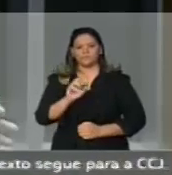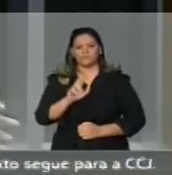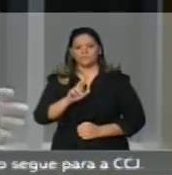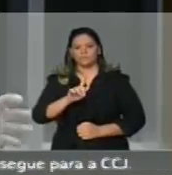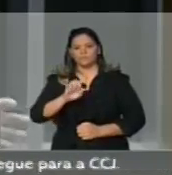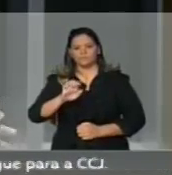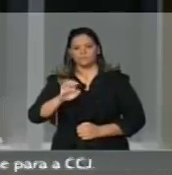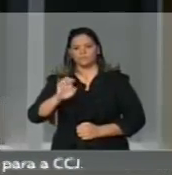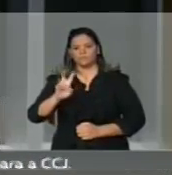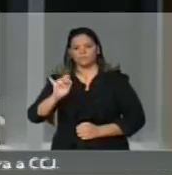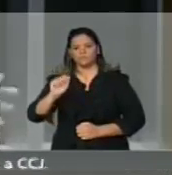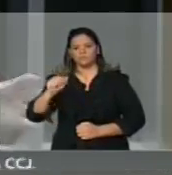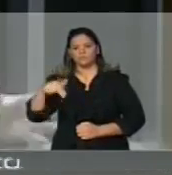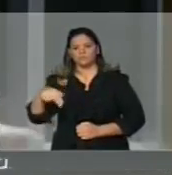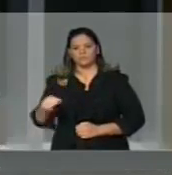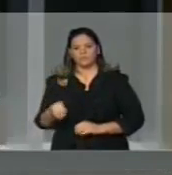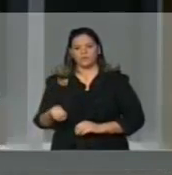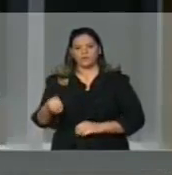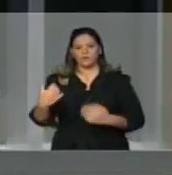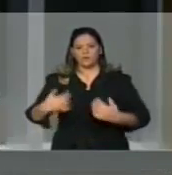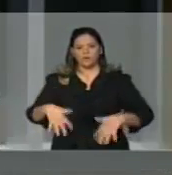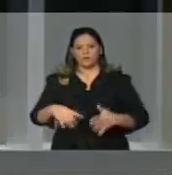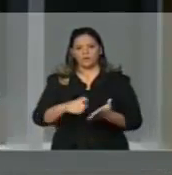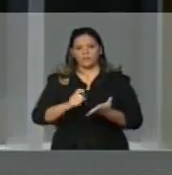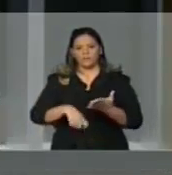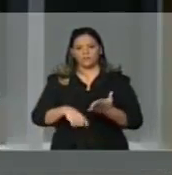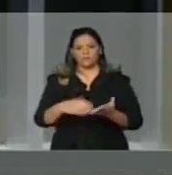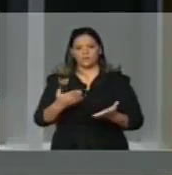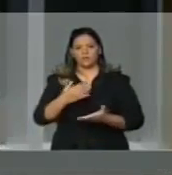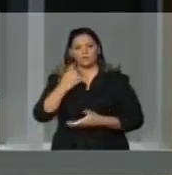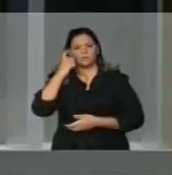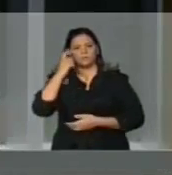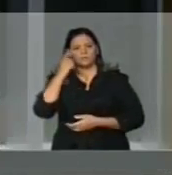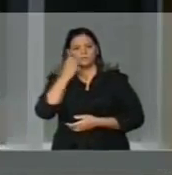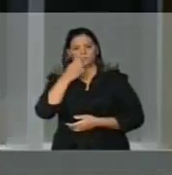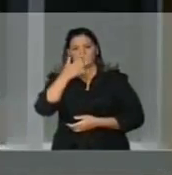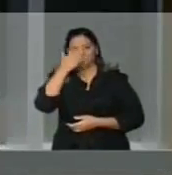imposto e agora está querendo passar uma imagem de bom moço. Muito obrigado, nobre deputado.